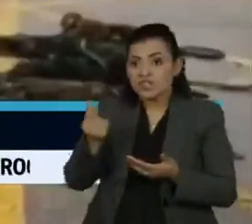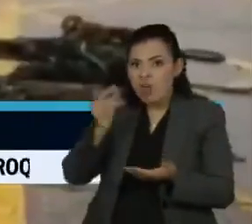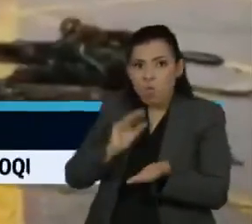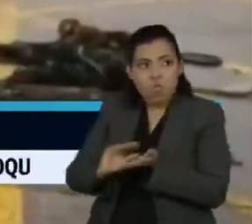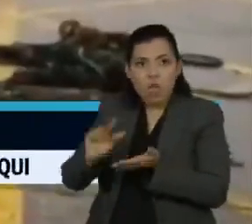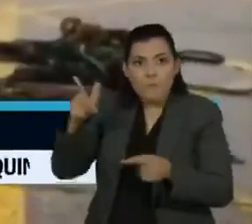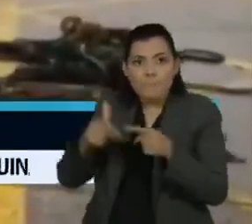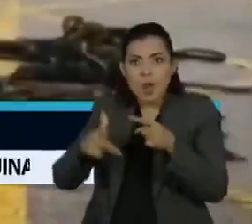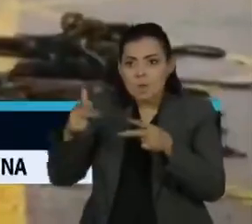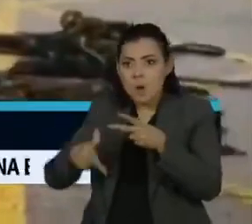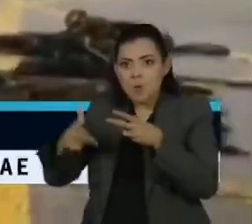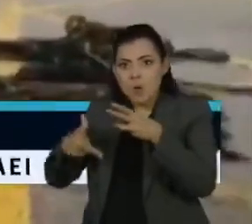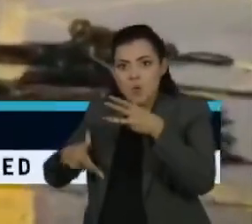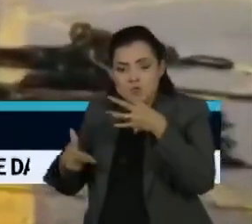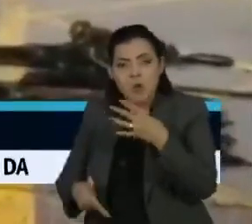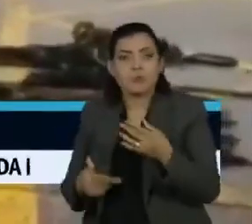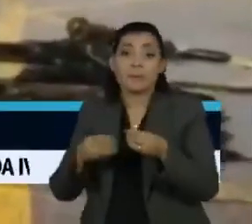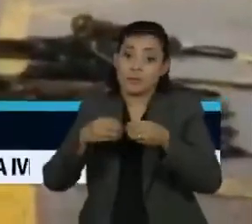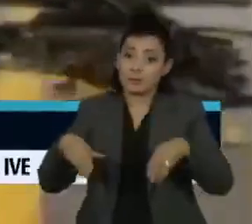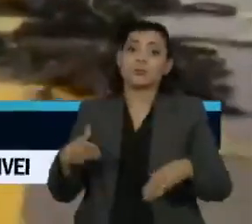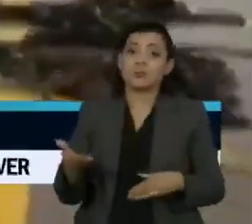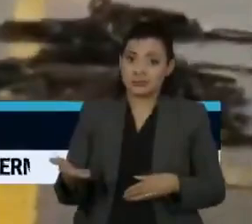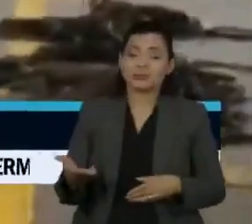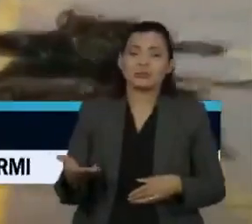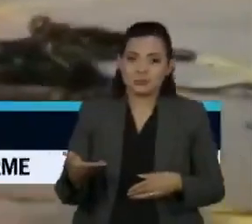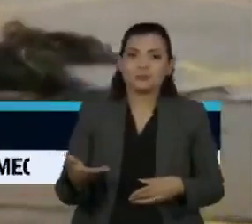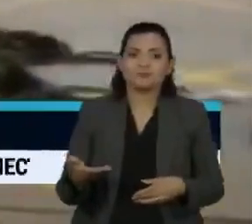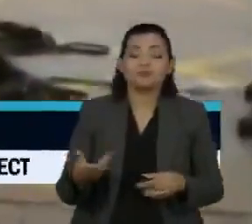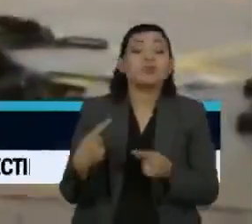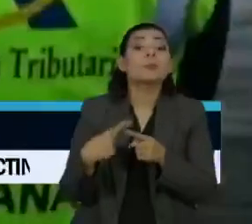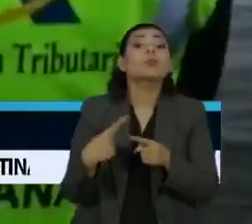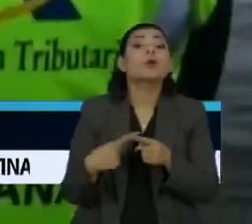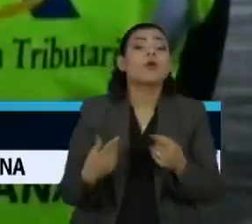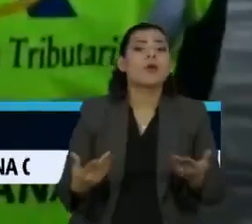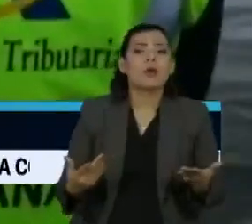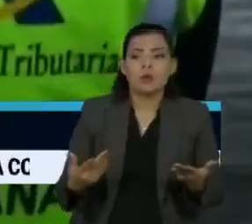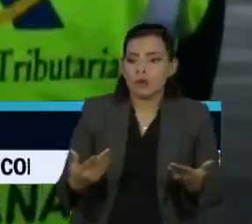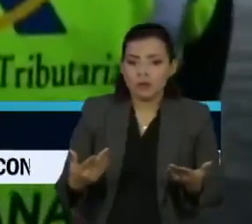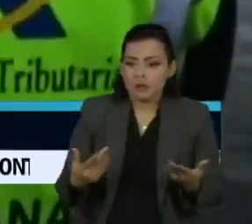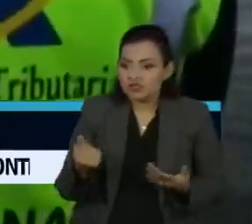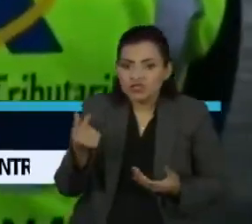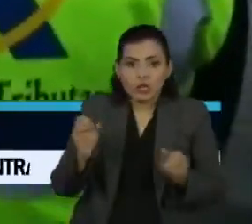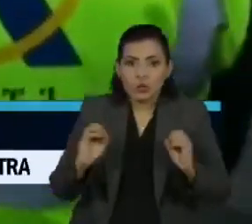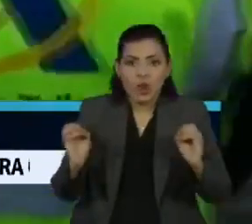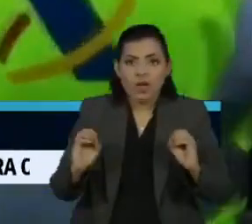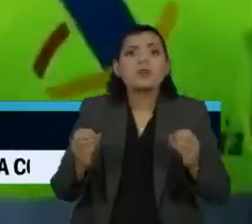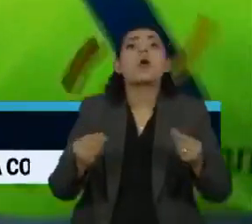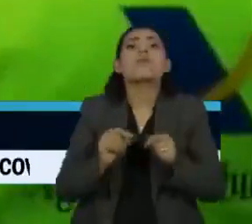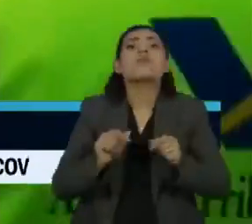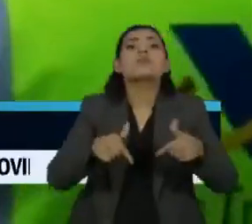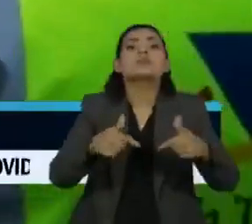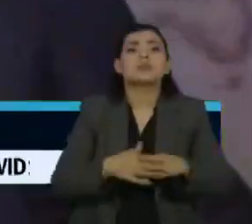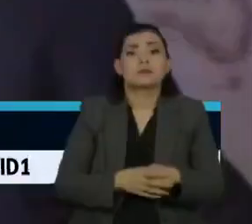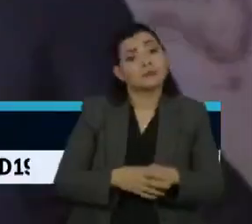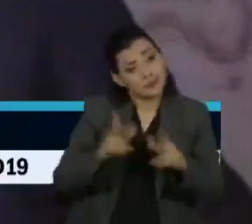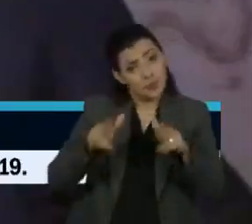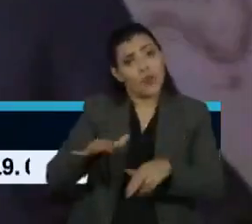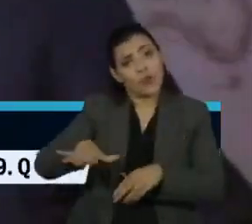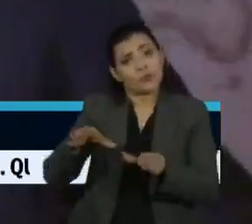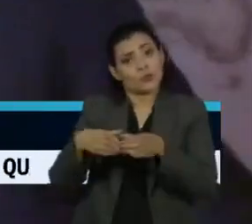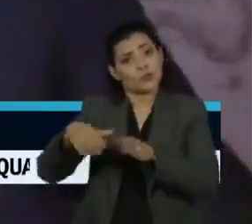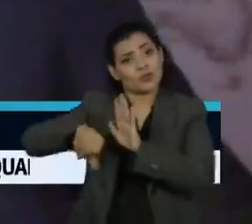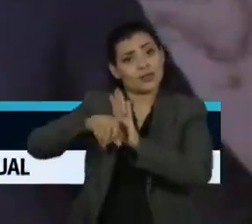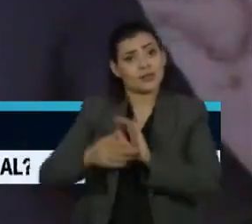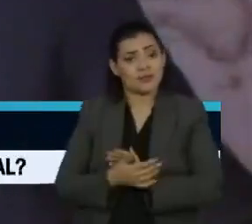financeiros, isso começa a prejudicar, porque recursos, se você não tiver, você não faz nada no mundo. E com eles não é diferente. A gente